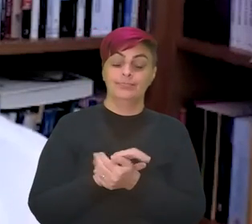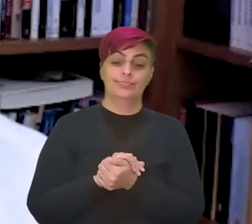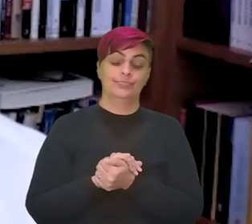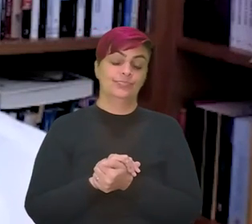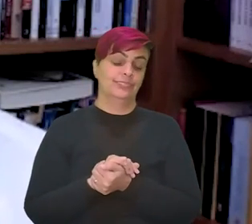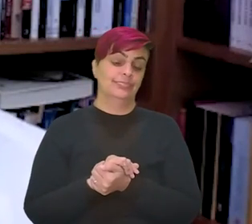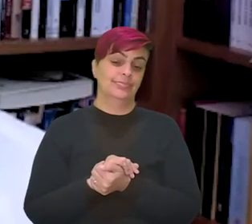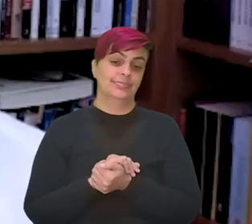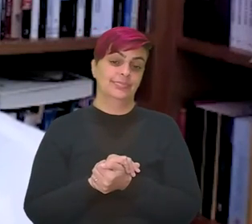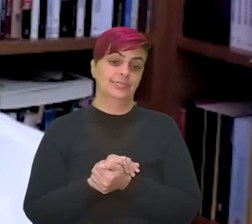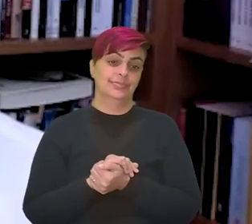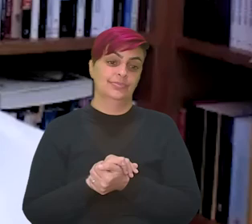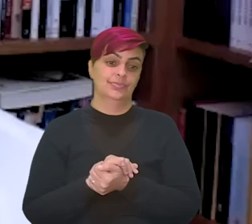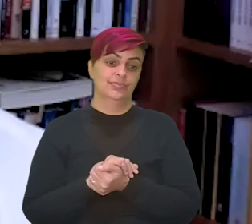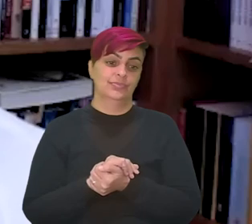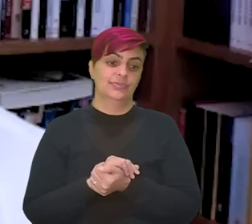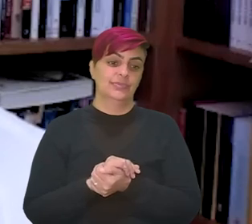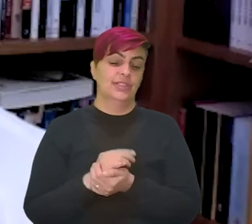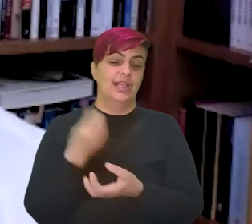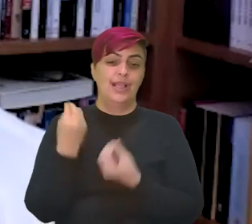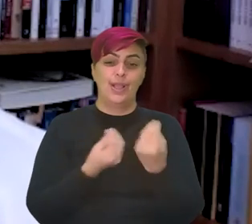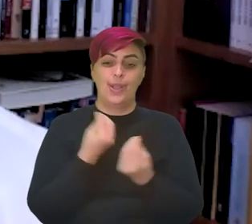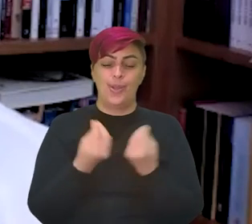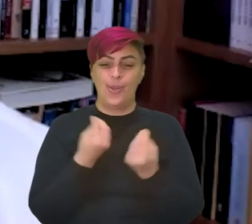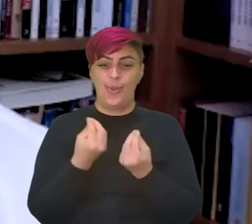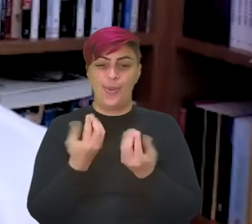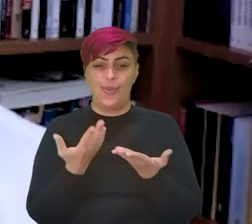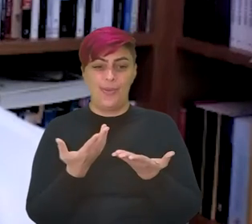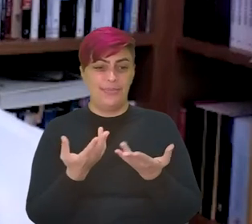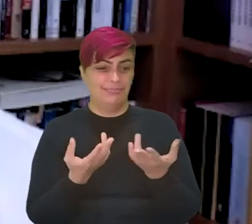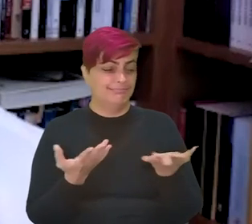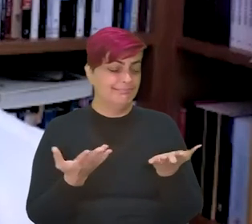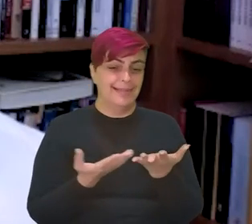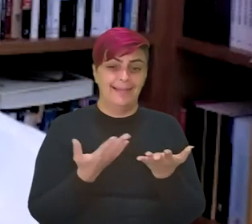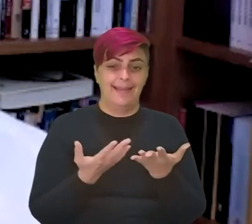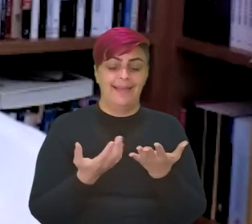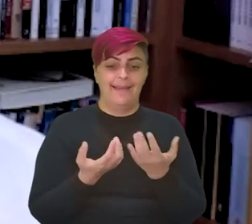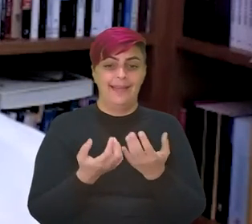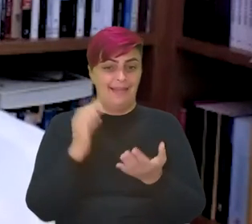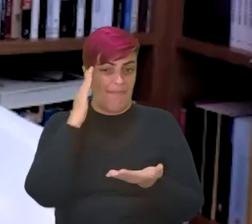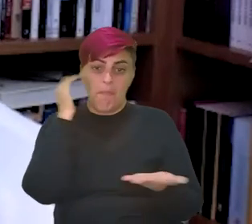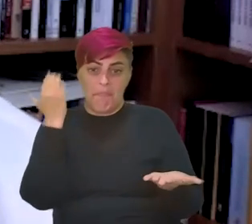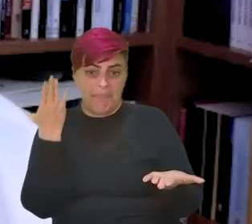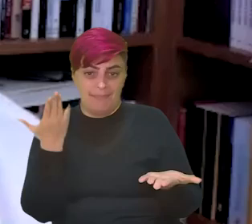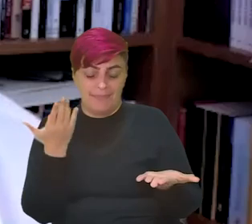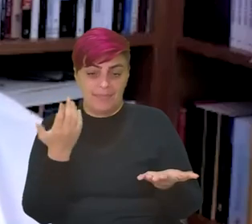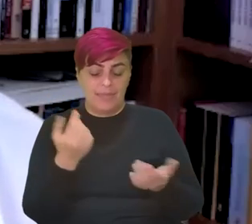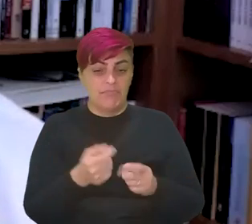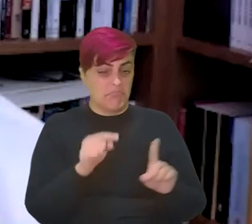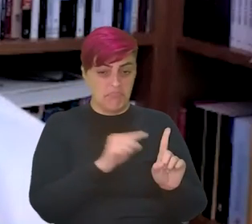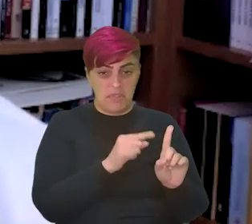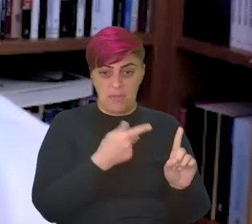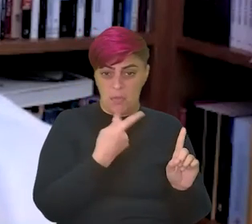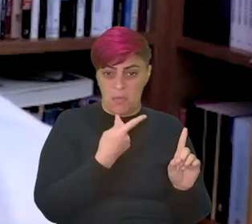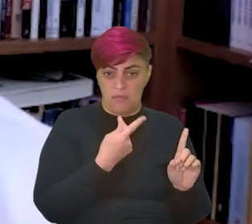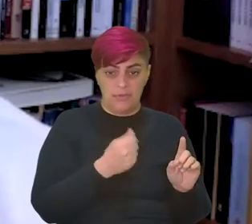ter... você não vai ter, antecipar, você pode até, o próprio Malinowski diz isso, ele